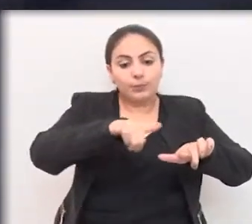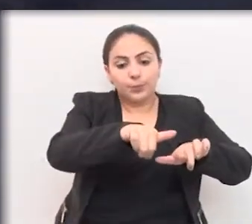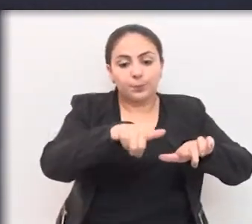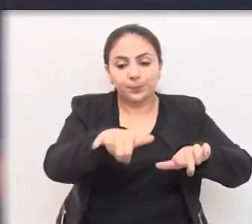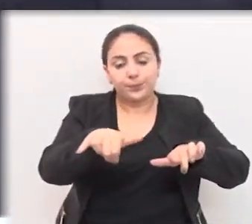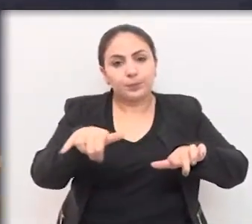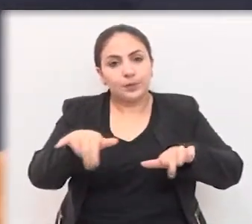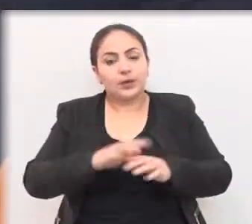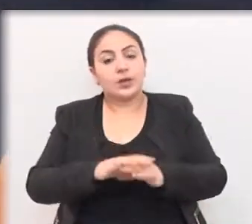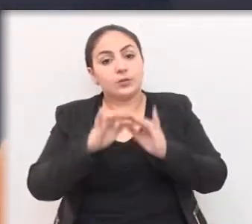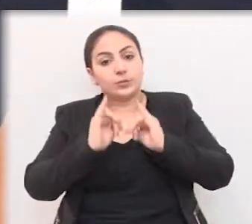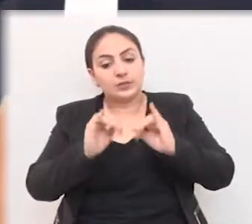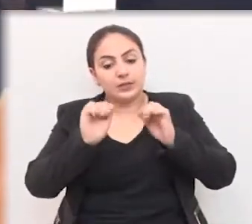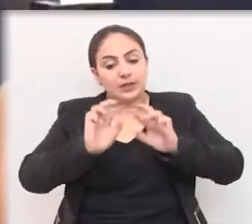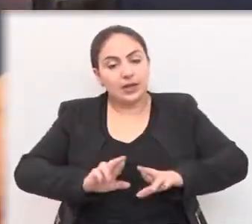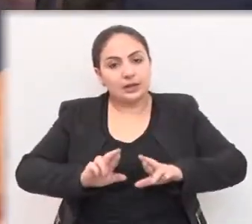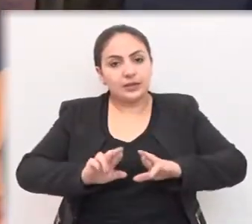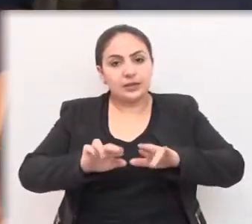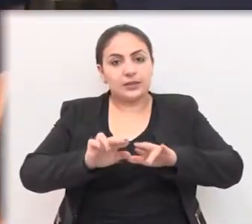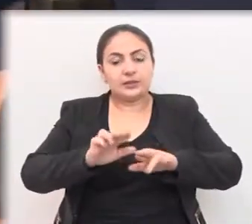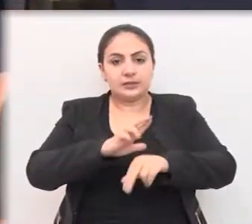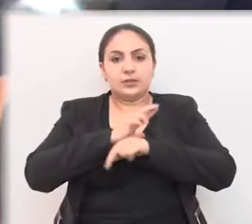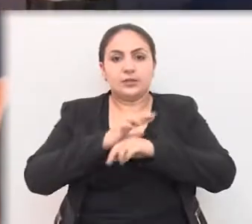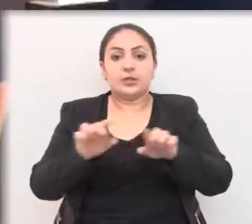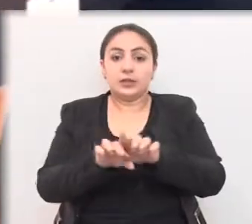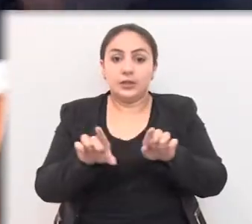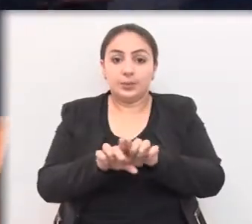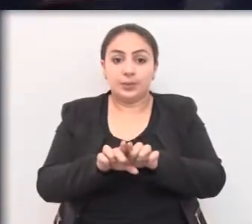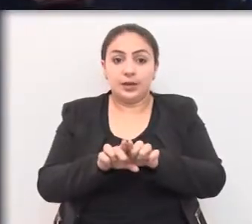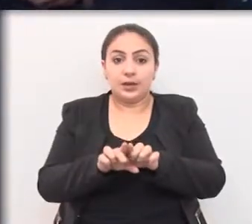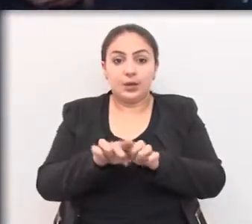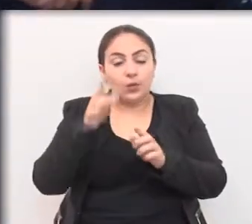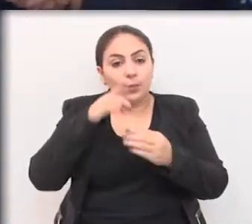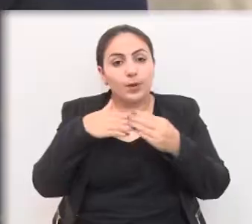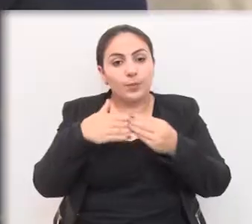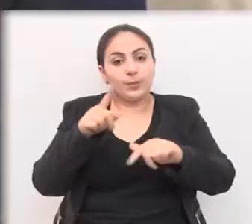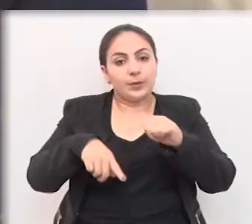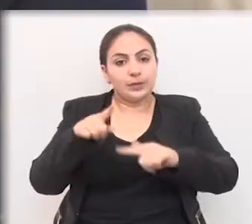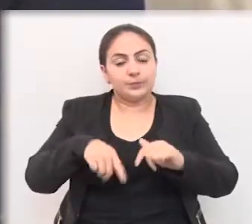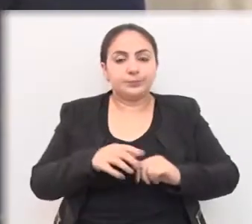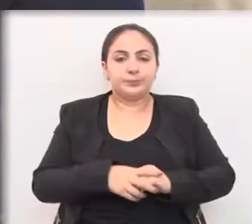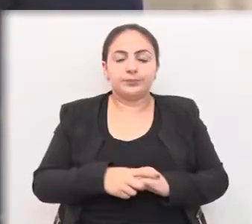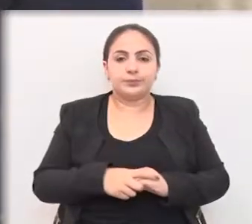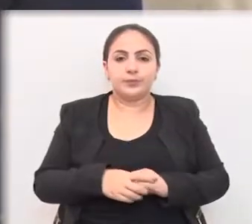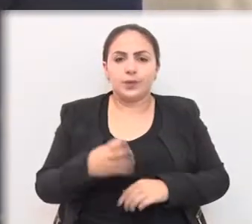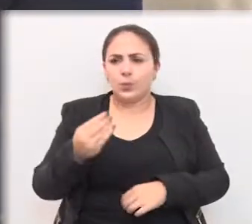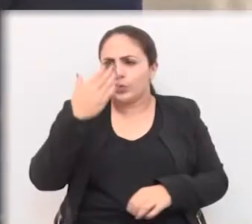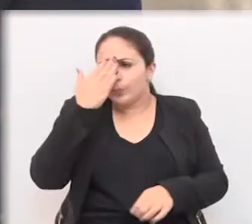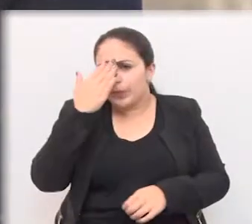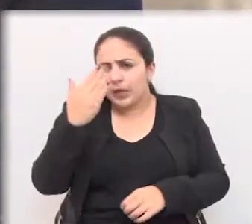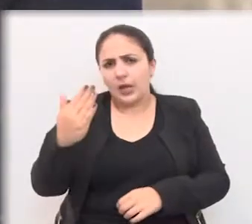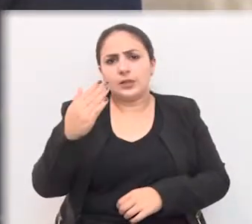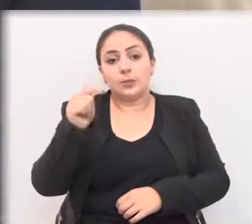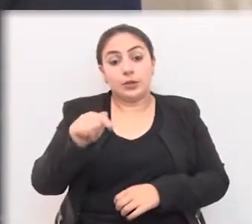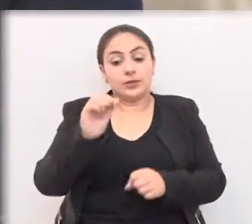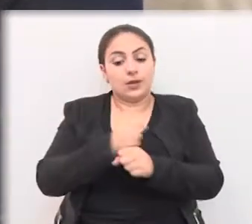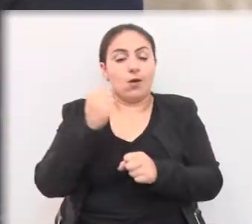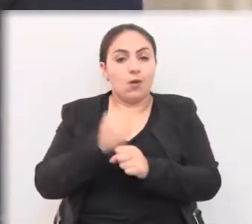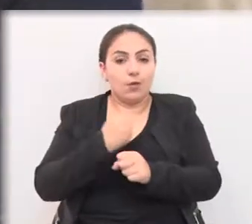a implantação de áreas de segurança e da operação por instrumento. Muito obrigado